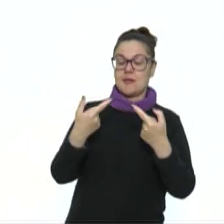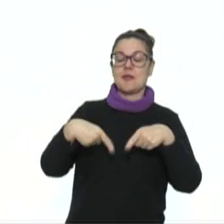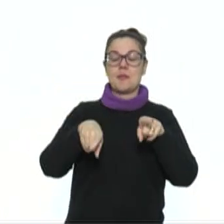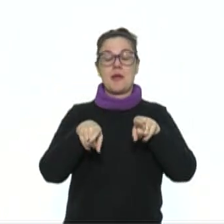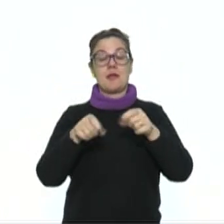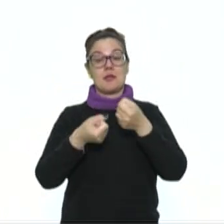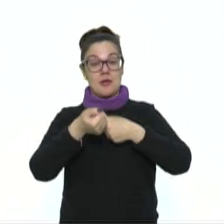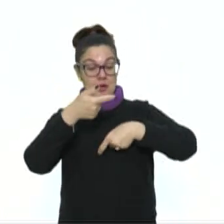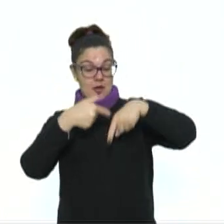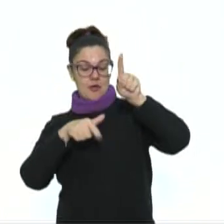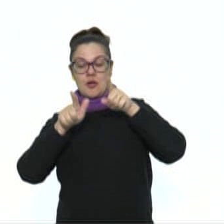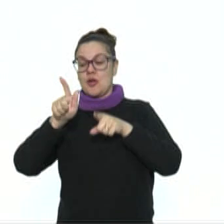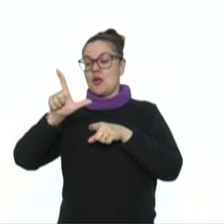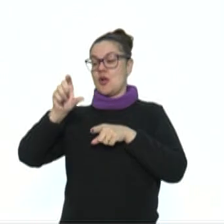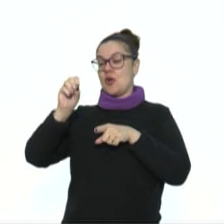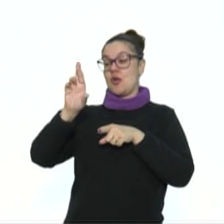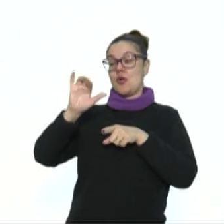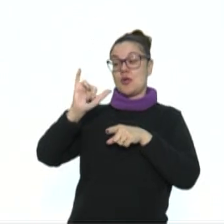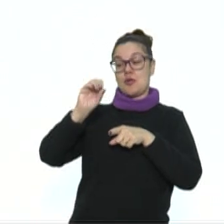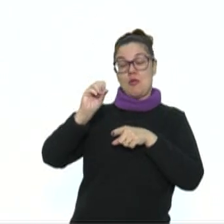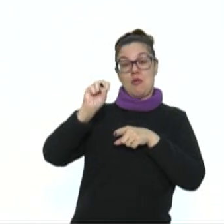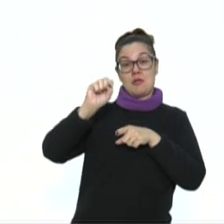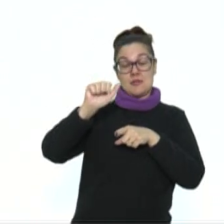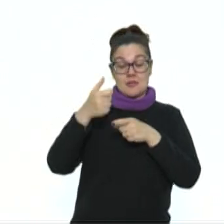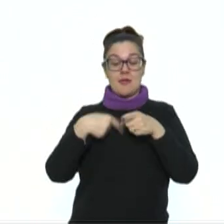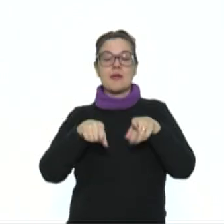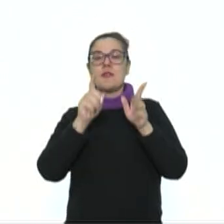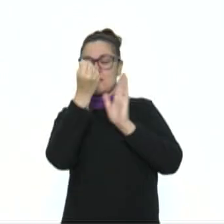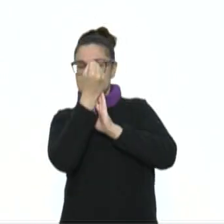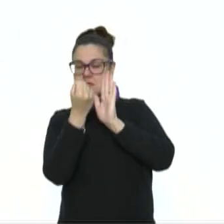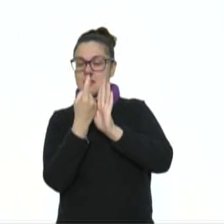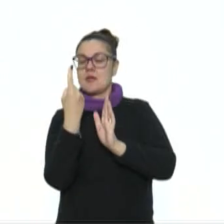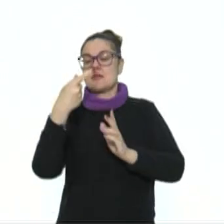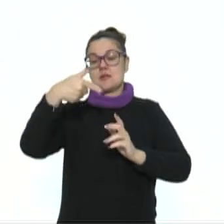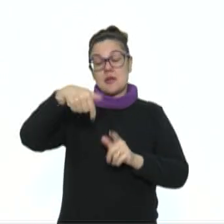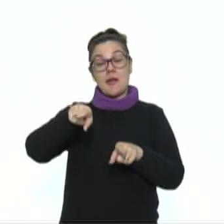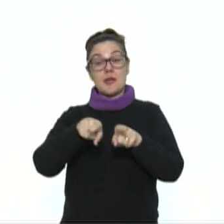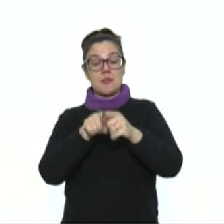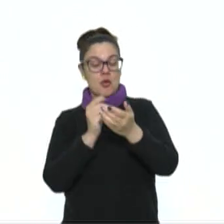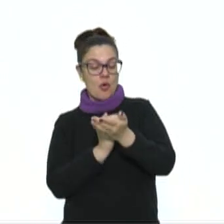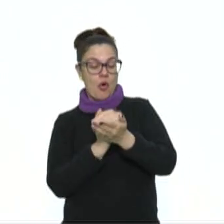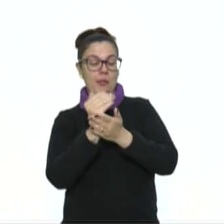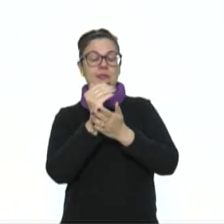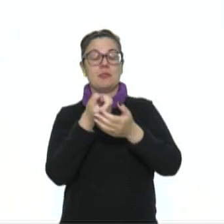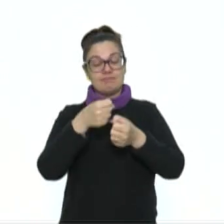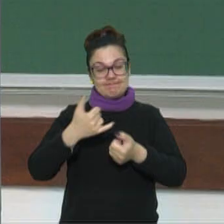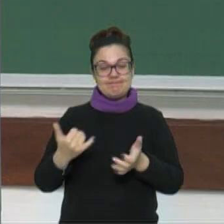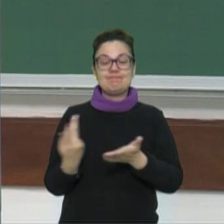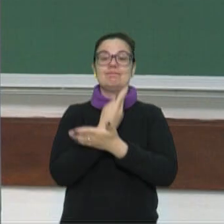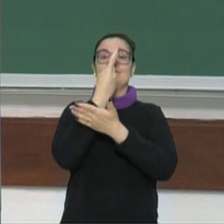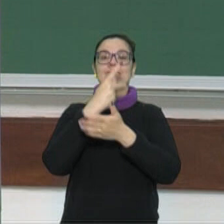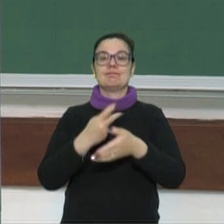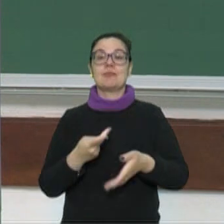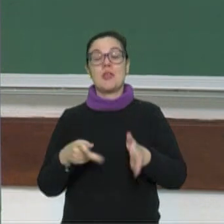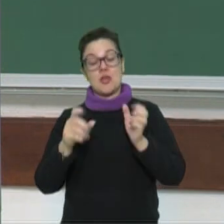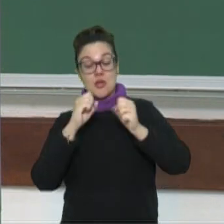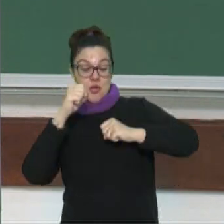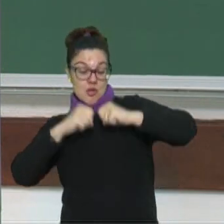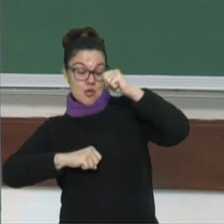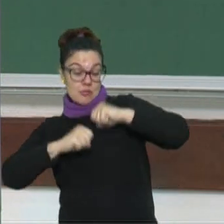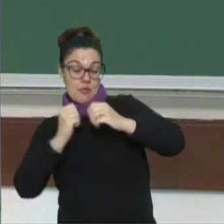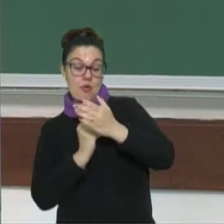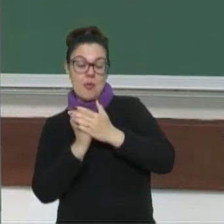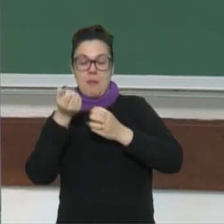Gloriosa, essas ocorridas no século XVII, e vamos ver aí a consequência da industrialização para a sociedade, para a política e